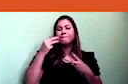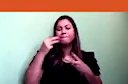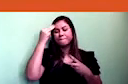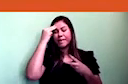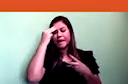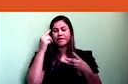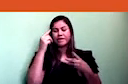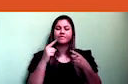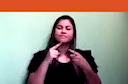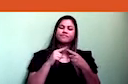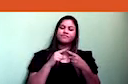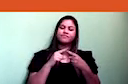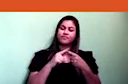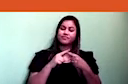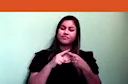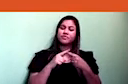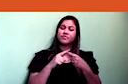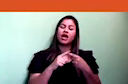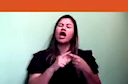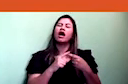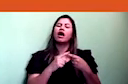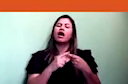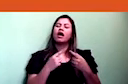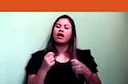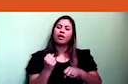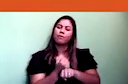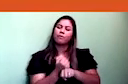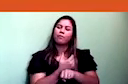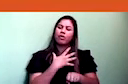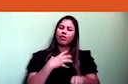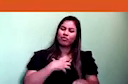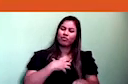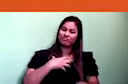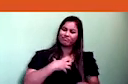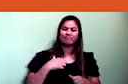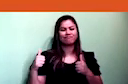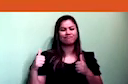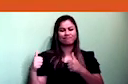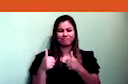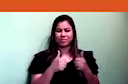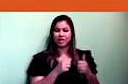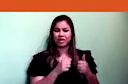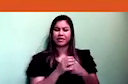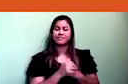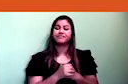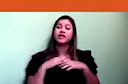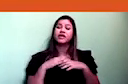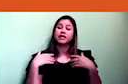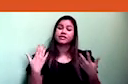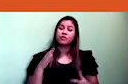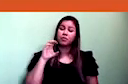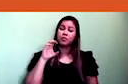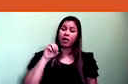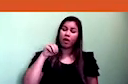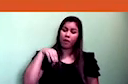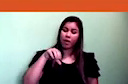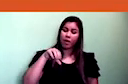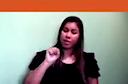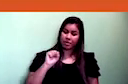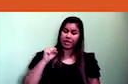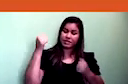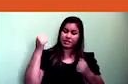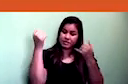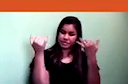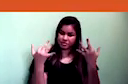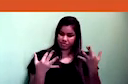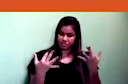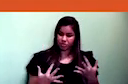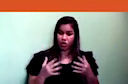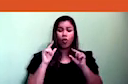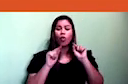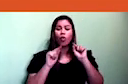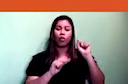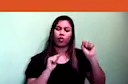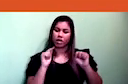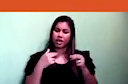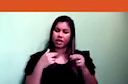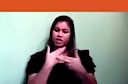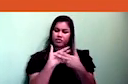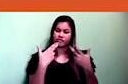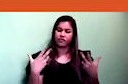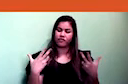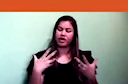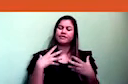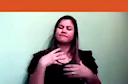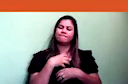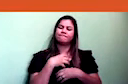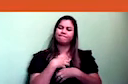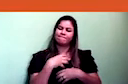a vocês uma definição, né, da Organização Mundial da Saúde, que fala exatamente sobre a questão da saúde